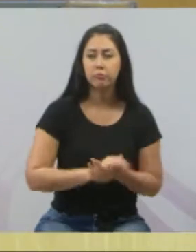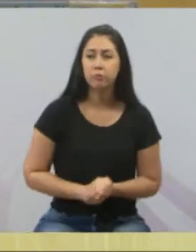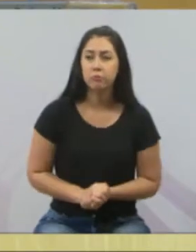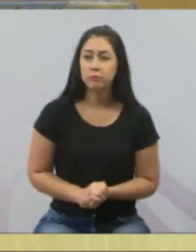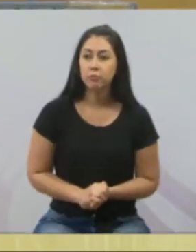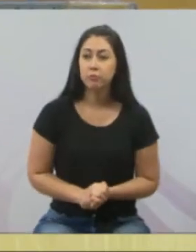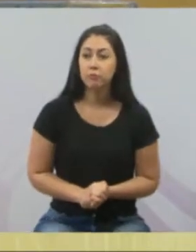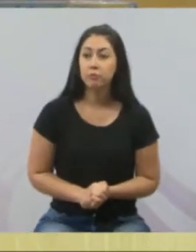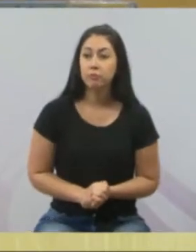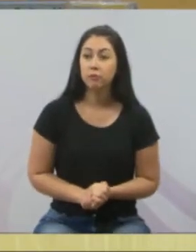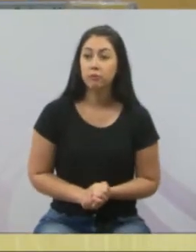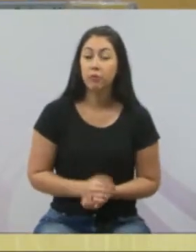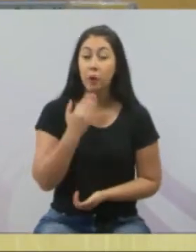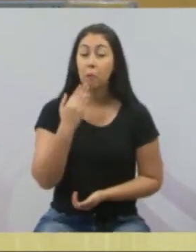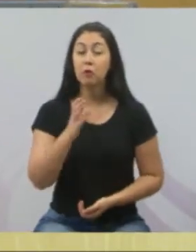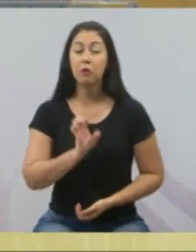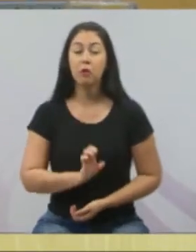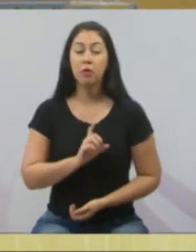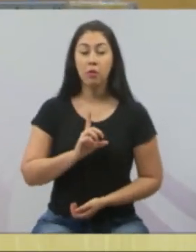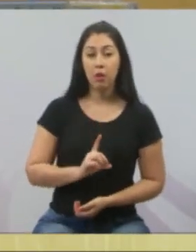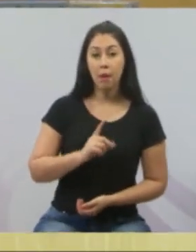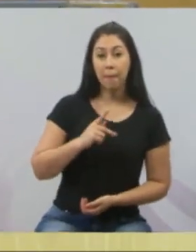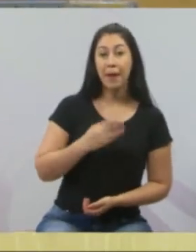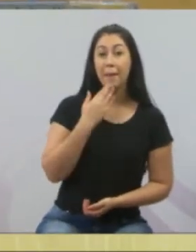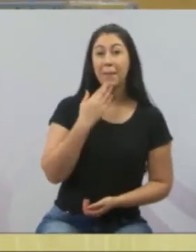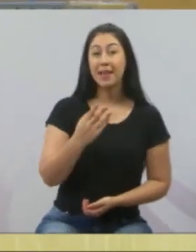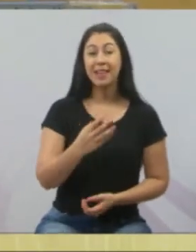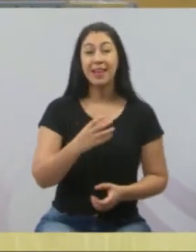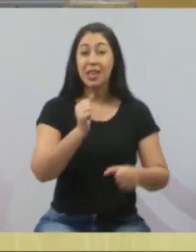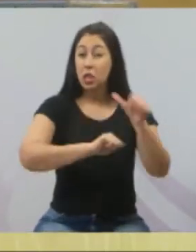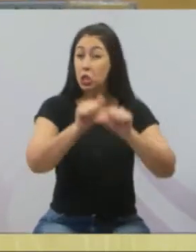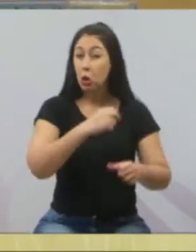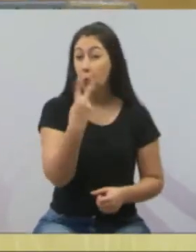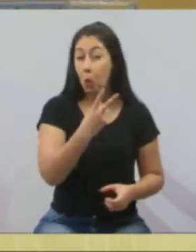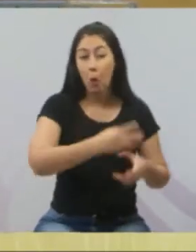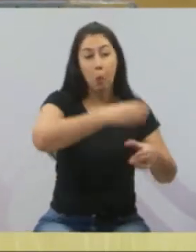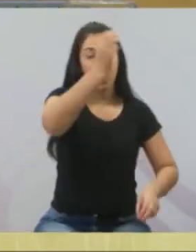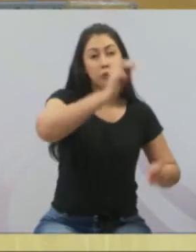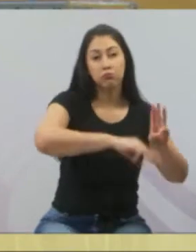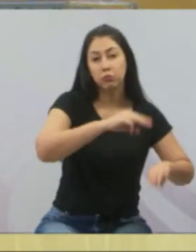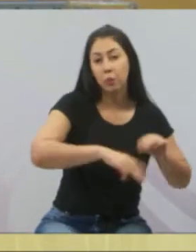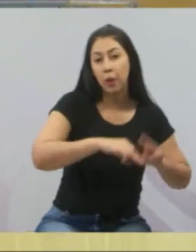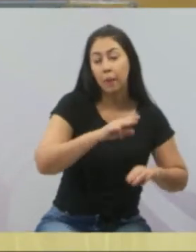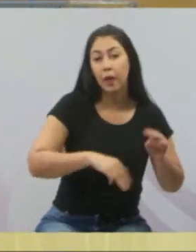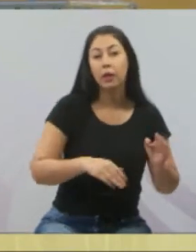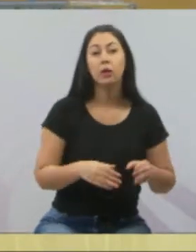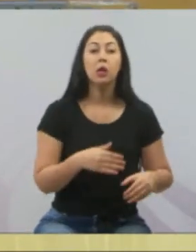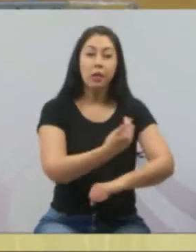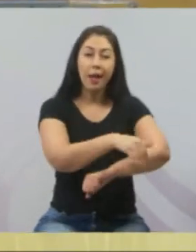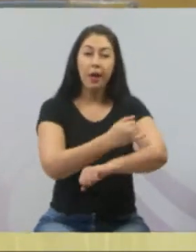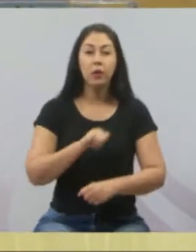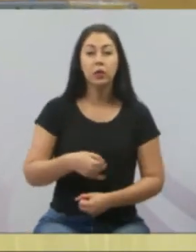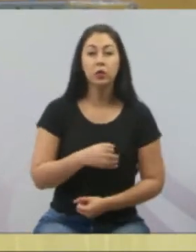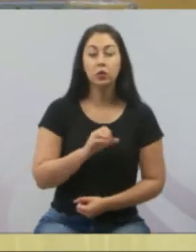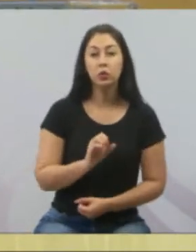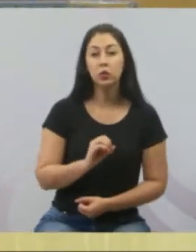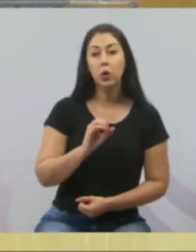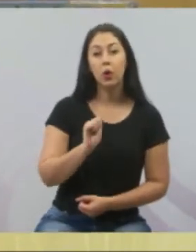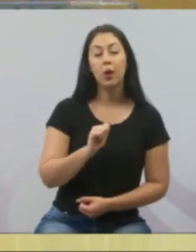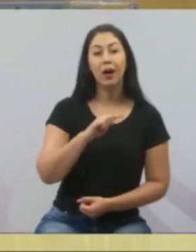do Profissional Tradutor e Intérprete de Libras, celebrado em 26 de julho.